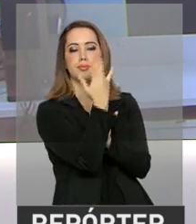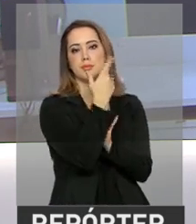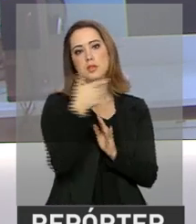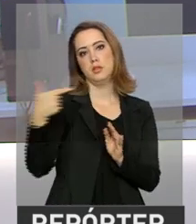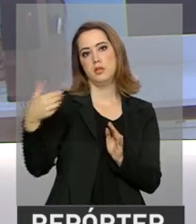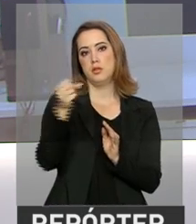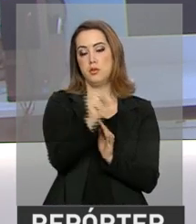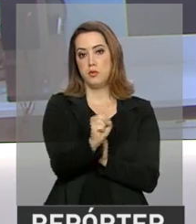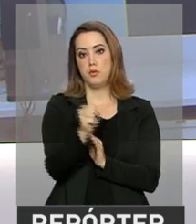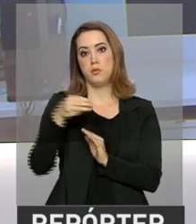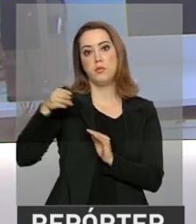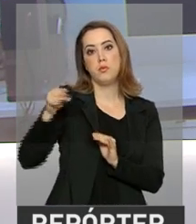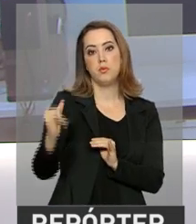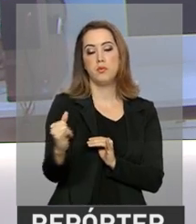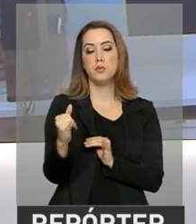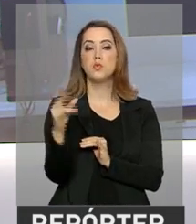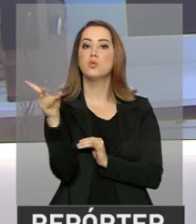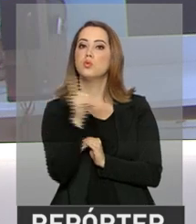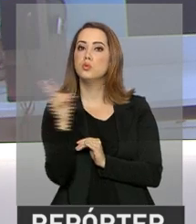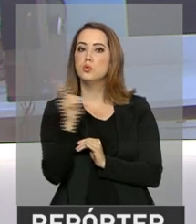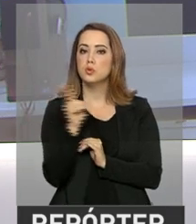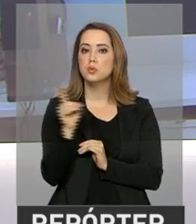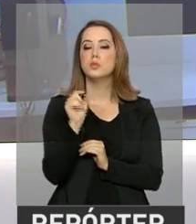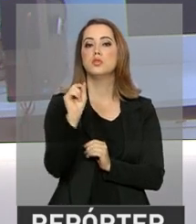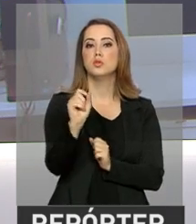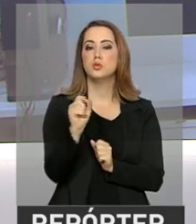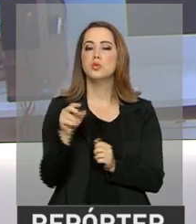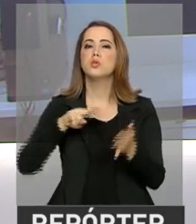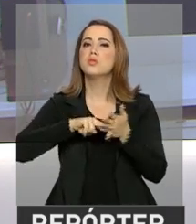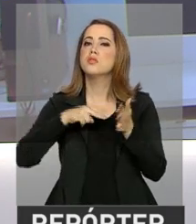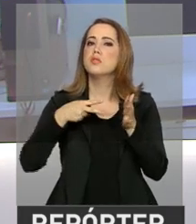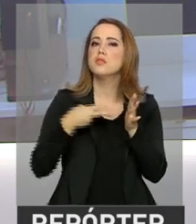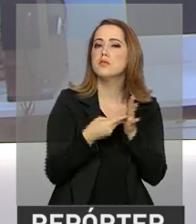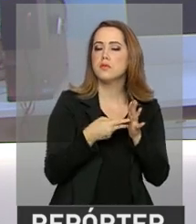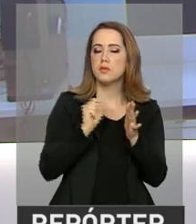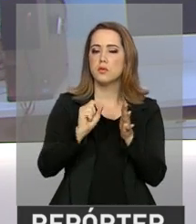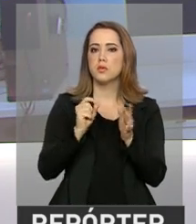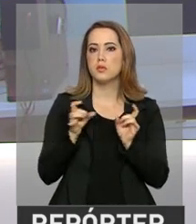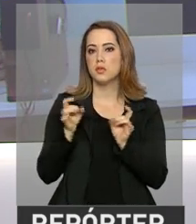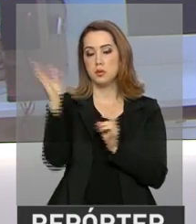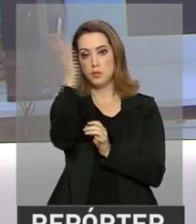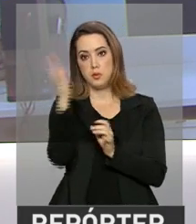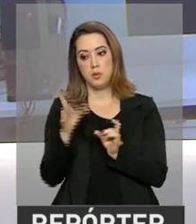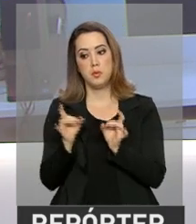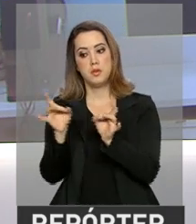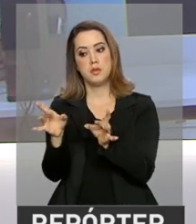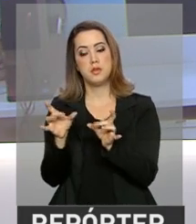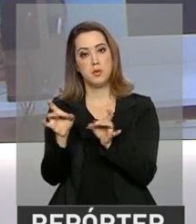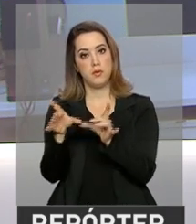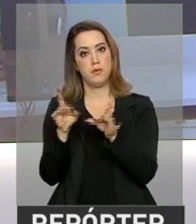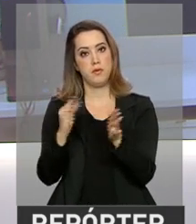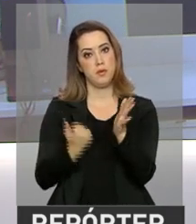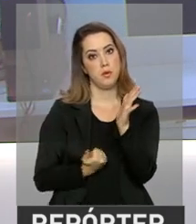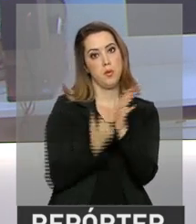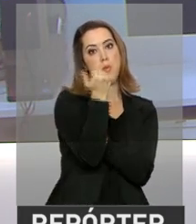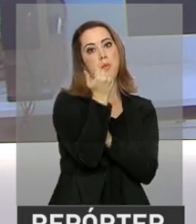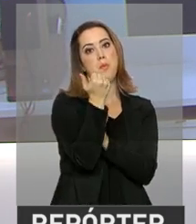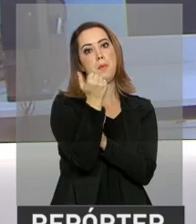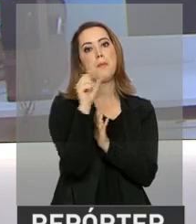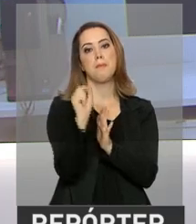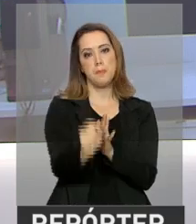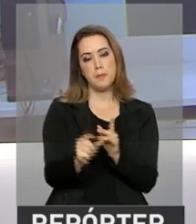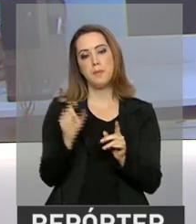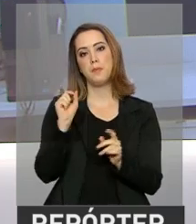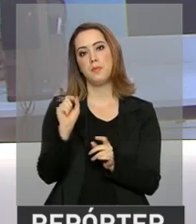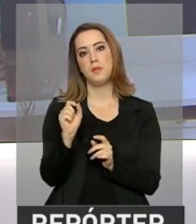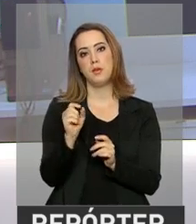julho deste ano. Isso significa que o Brasil vendeu mais do que comprou do exterior nos 7 primeiros meses deste ano. O